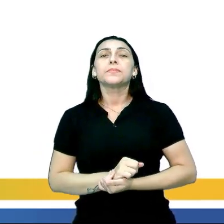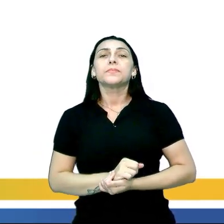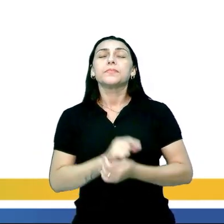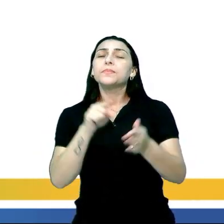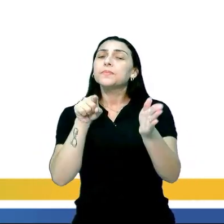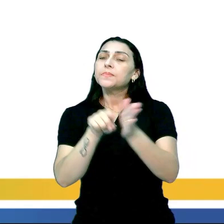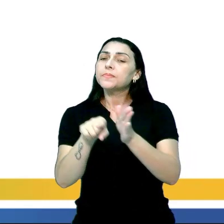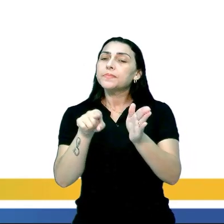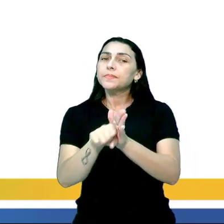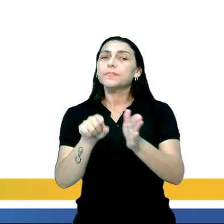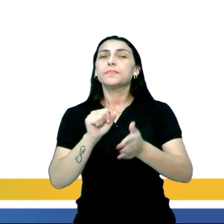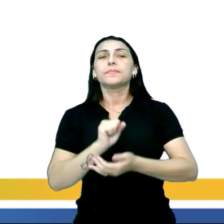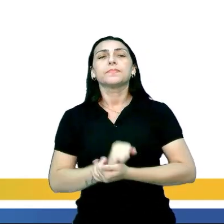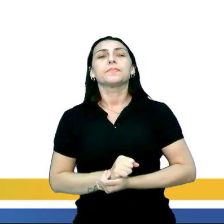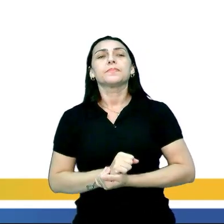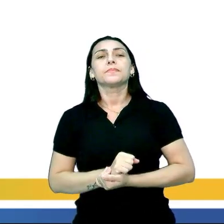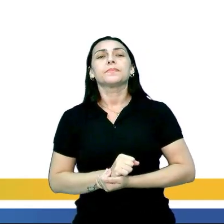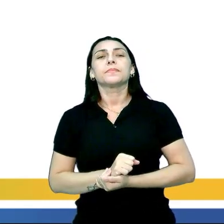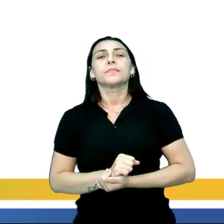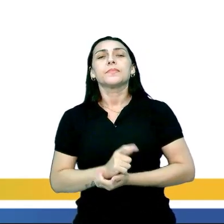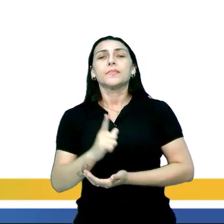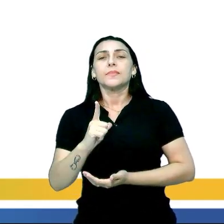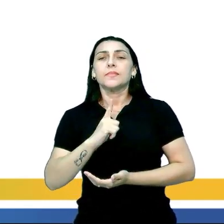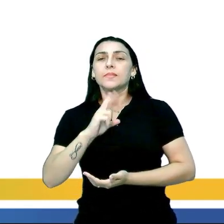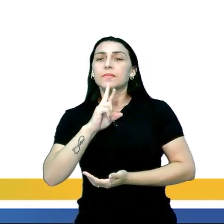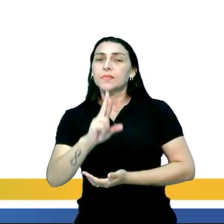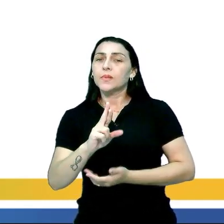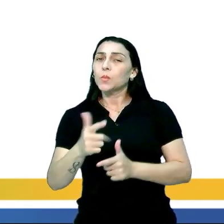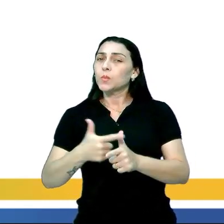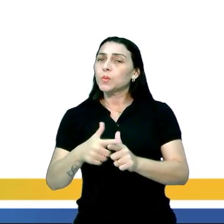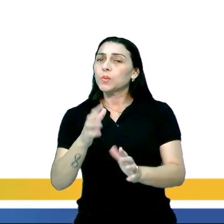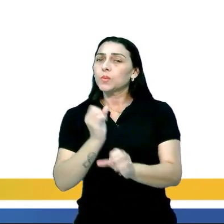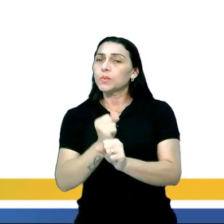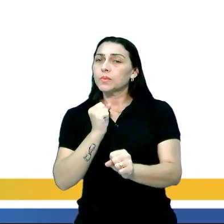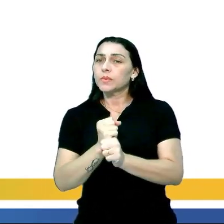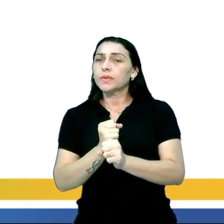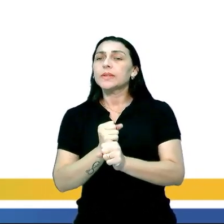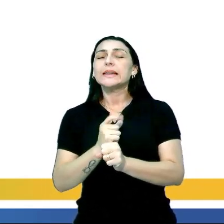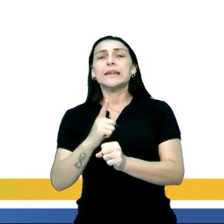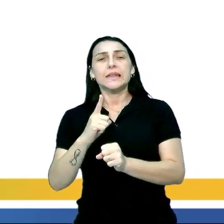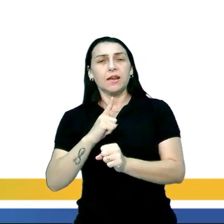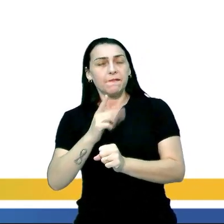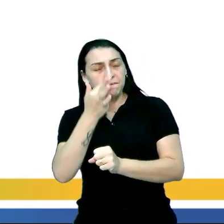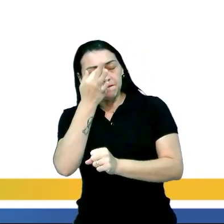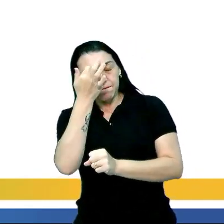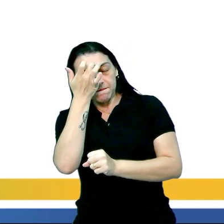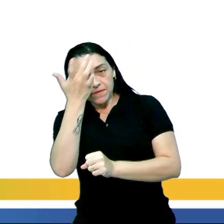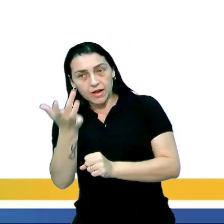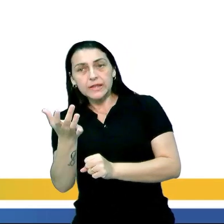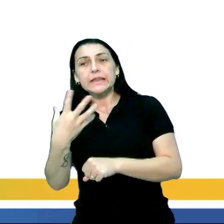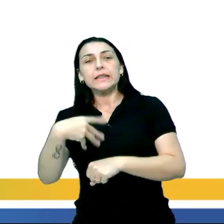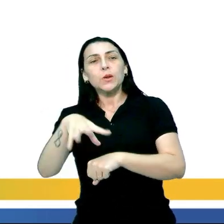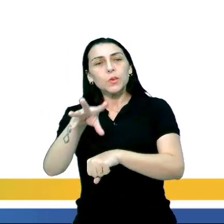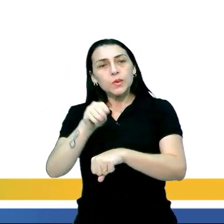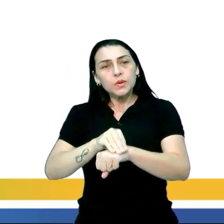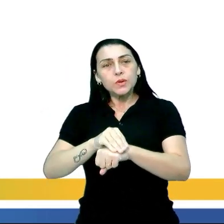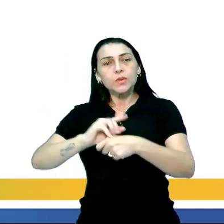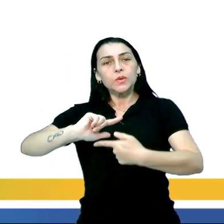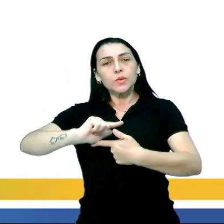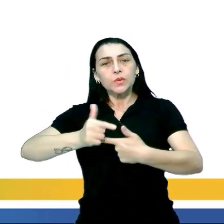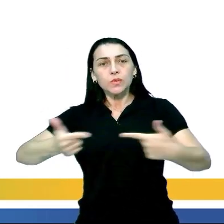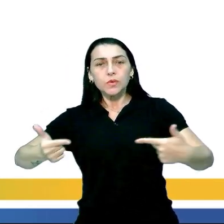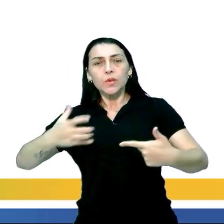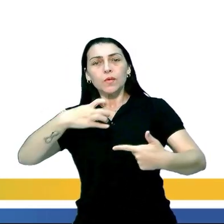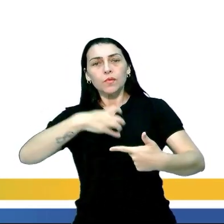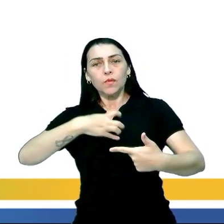questão. Essa questão consiste em resolver uma situação-problema. Ela é bem fácil, que envolve conhecimentos